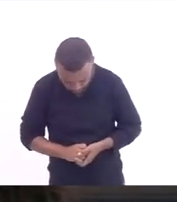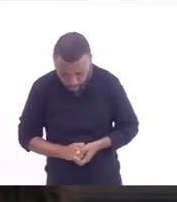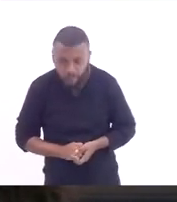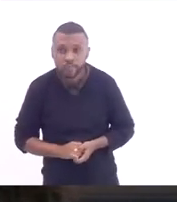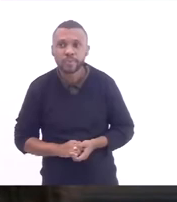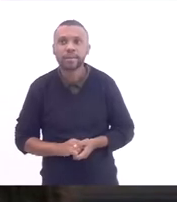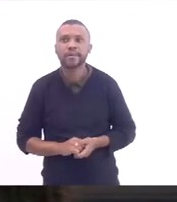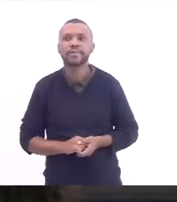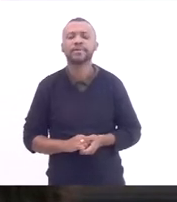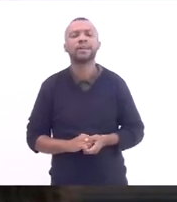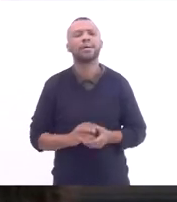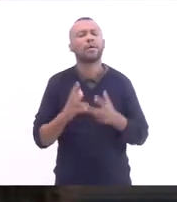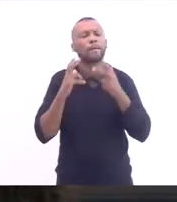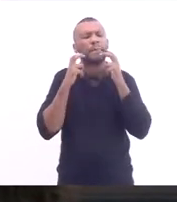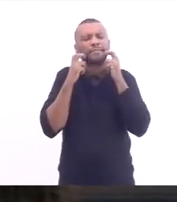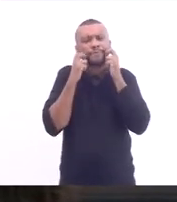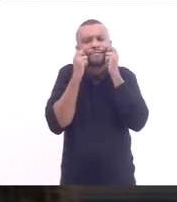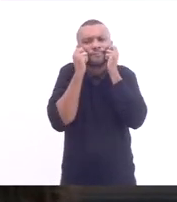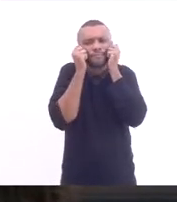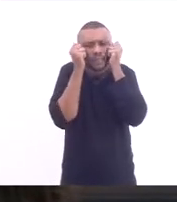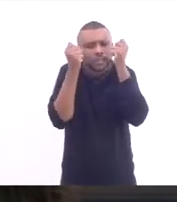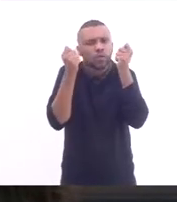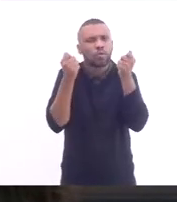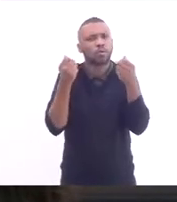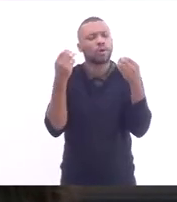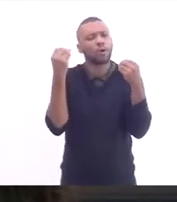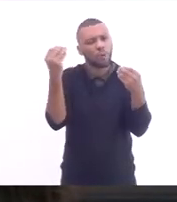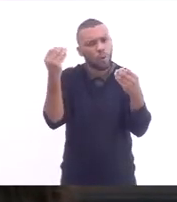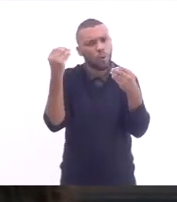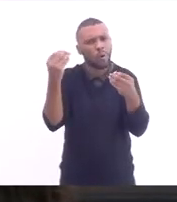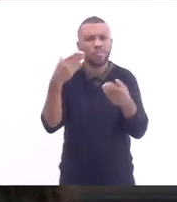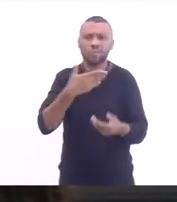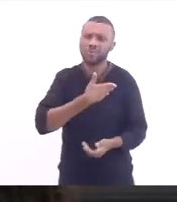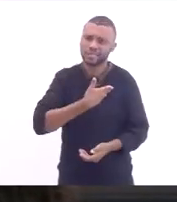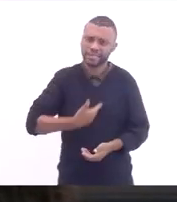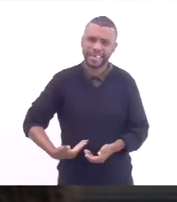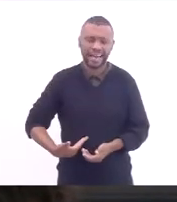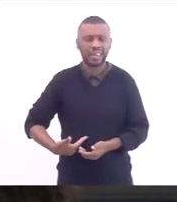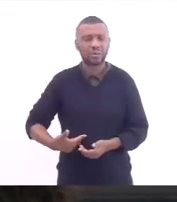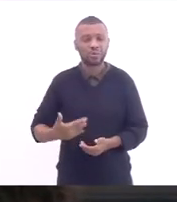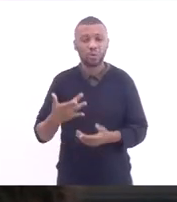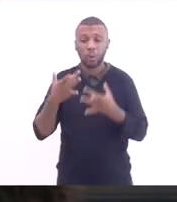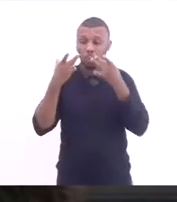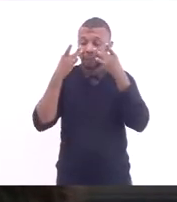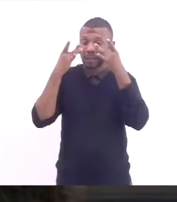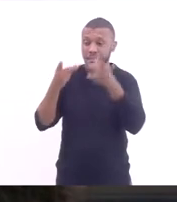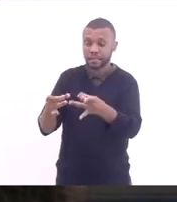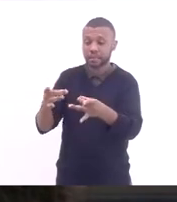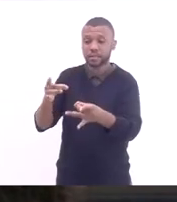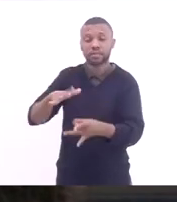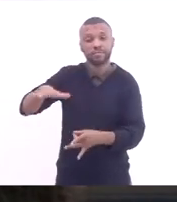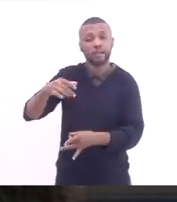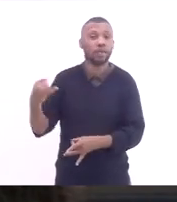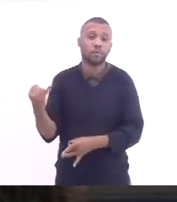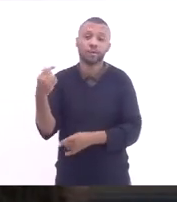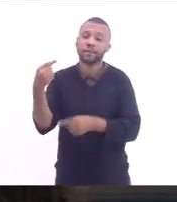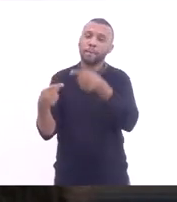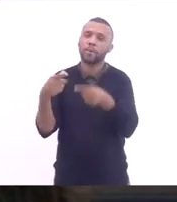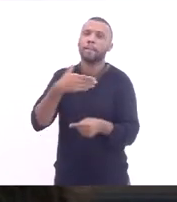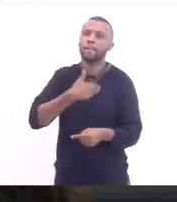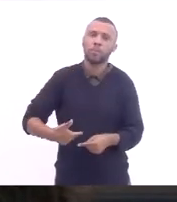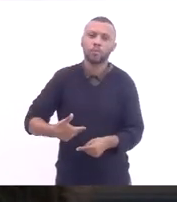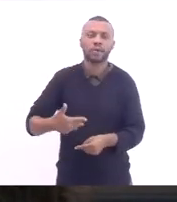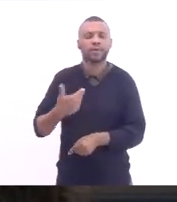uma vergonha, entendeu? O Estado não atentar para a importância da política pública